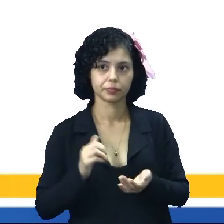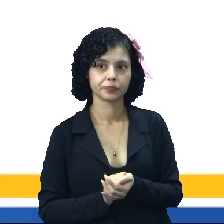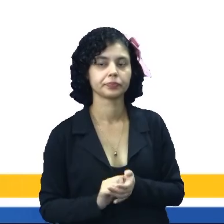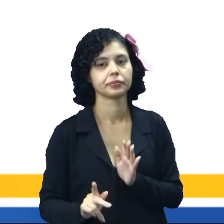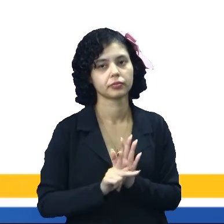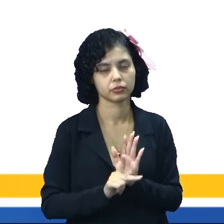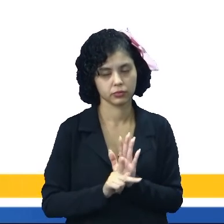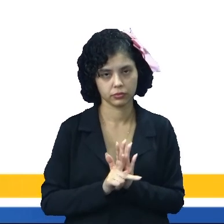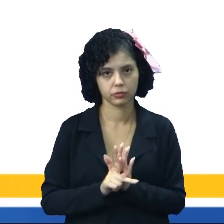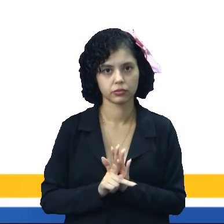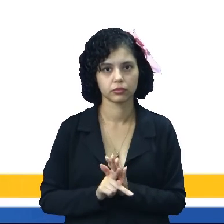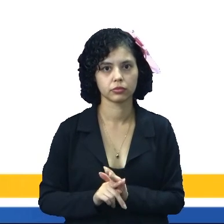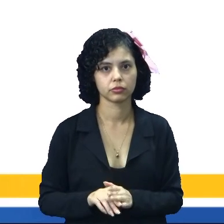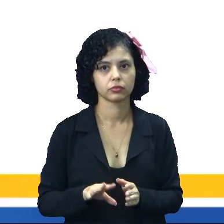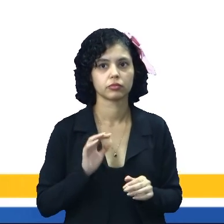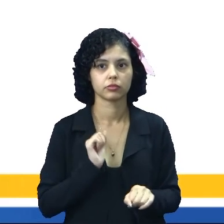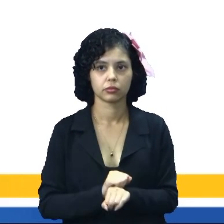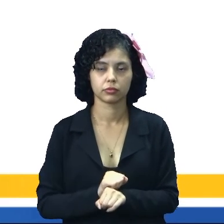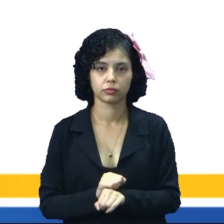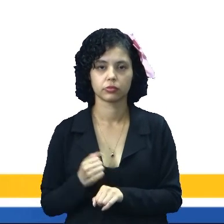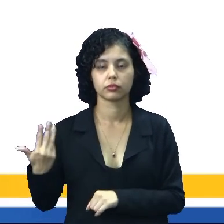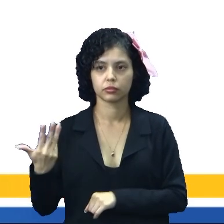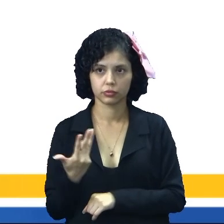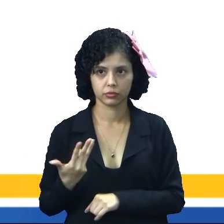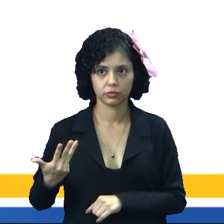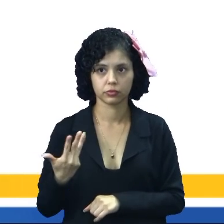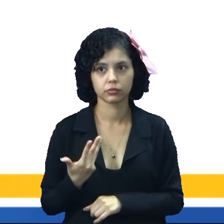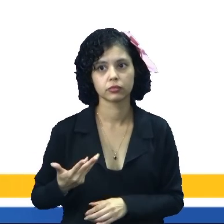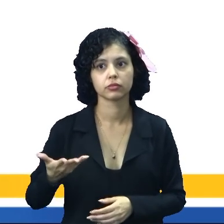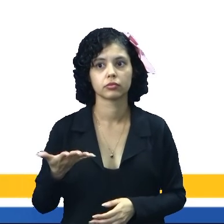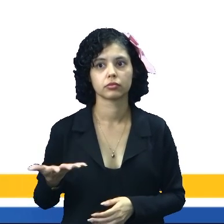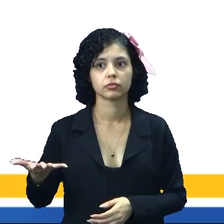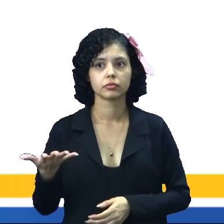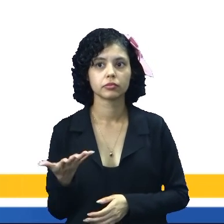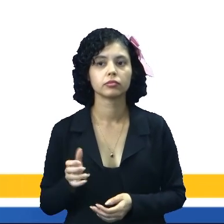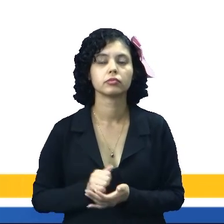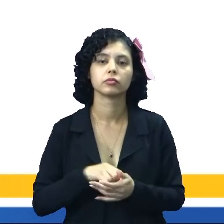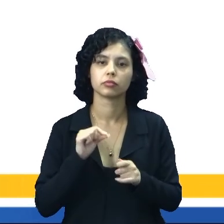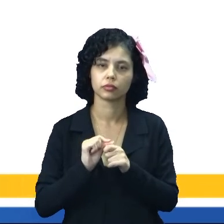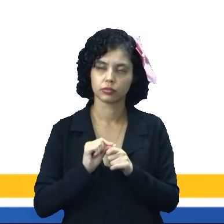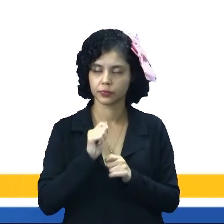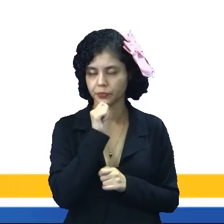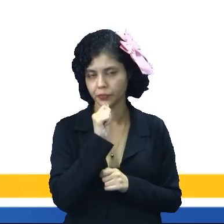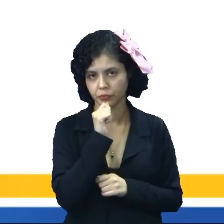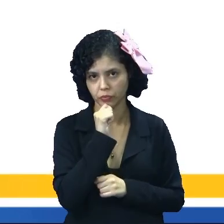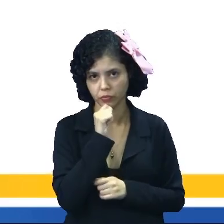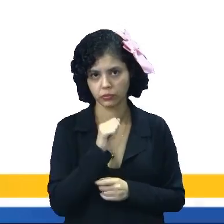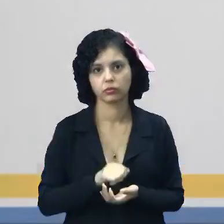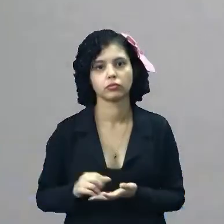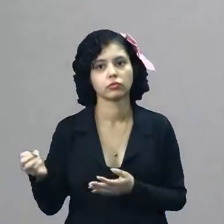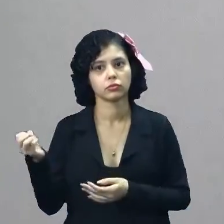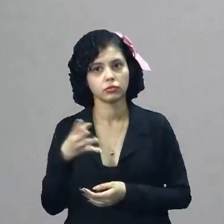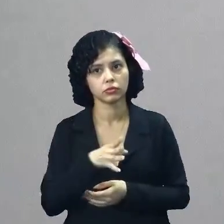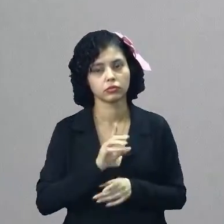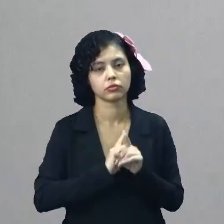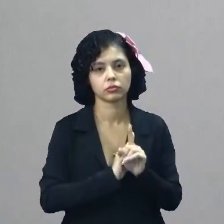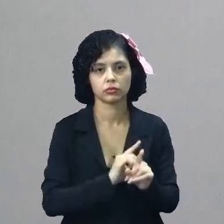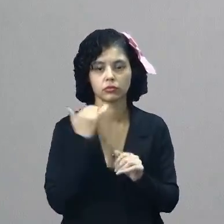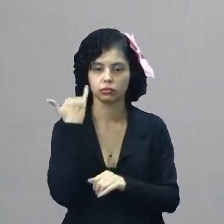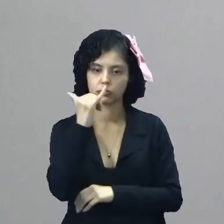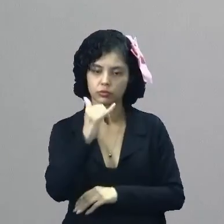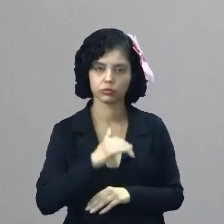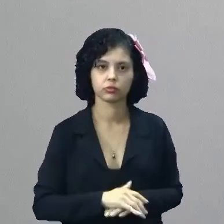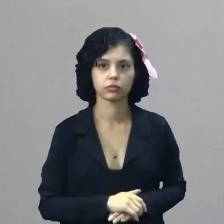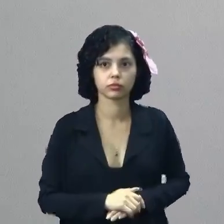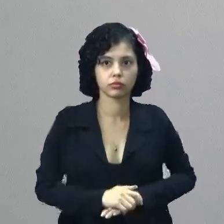são capazes de neutralizar as bases e, além disso, formam soluções aquosas condutoras de corrente